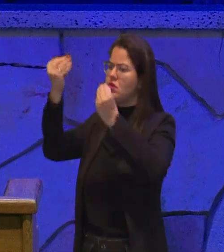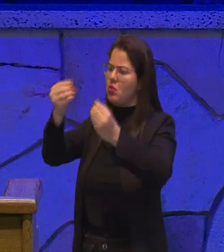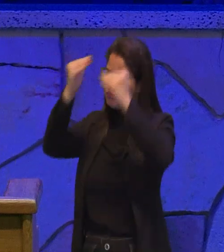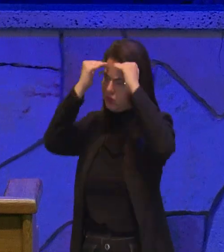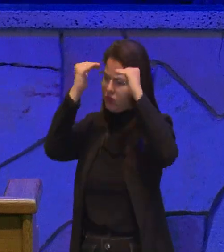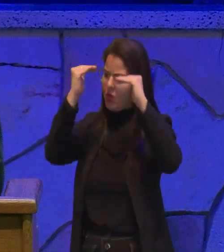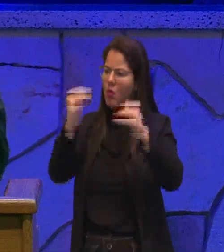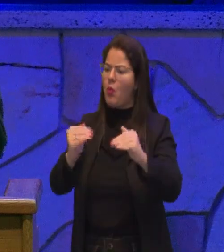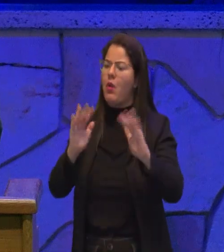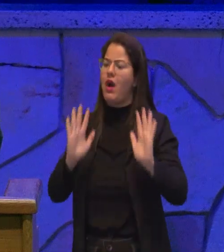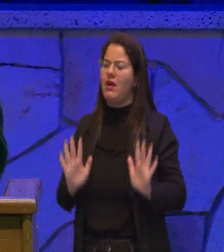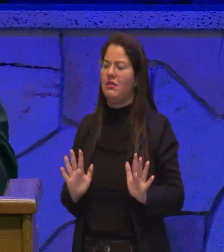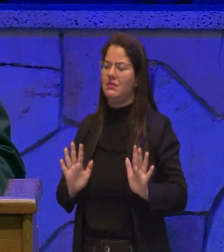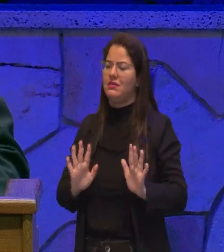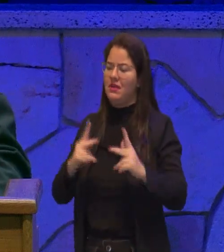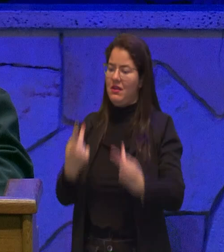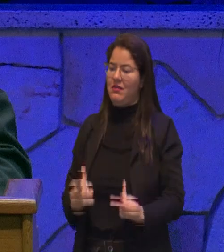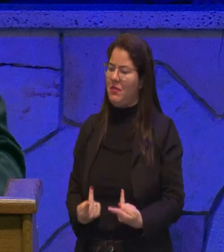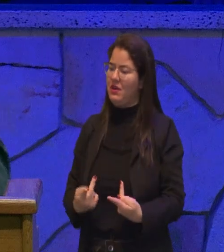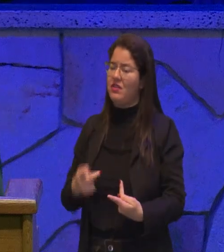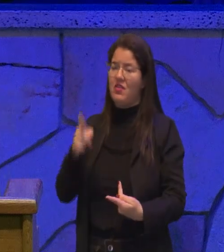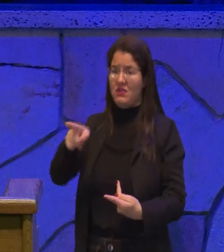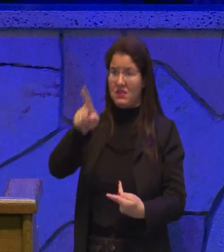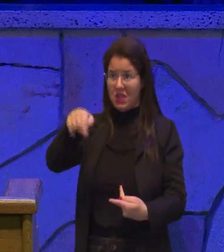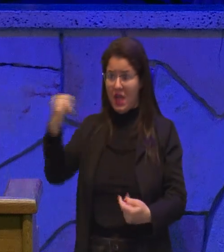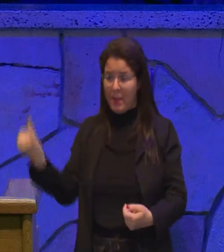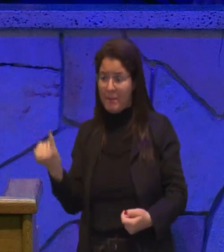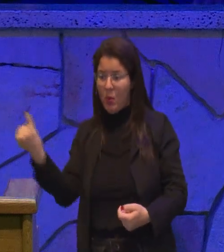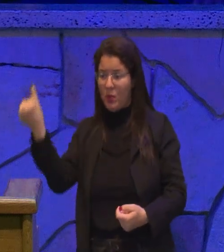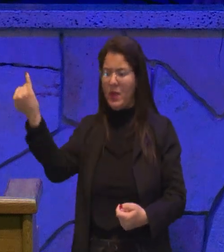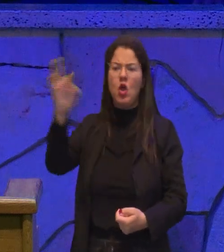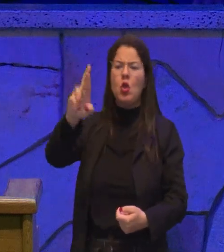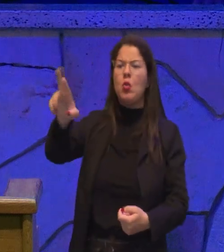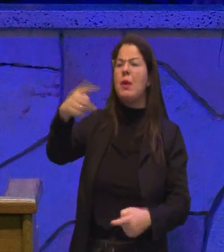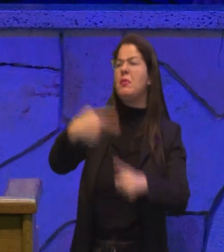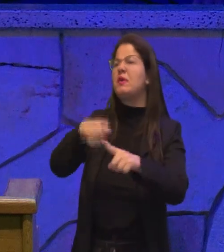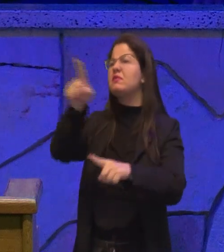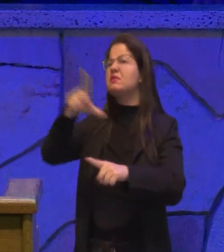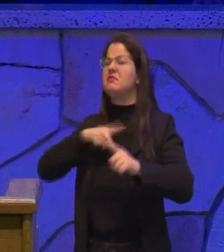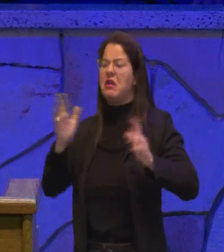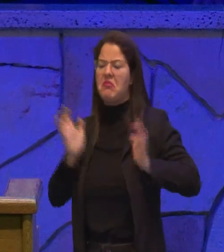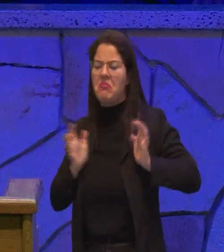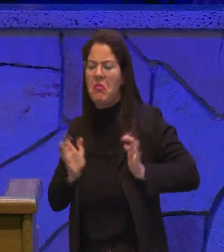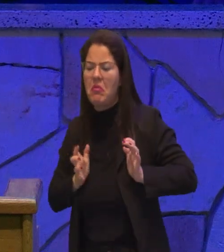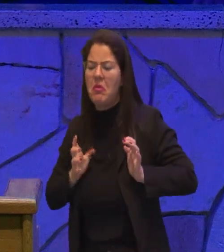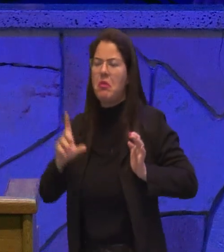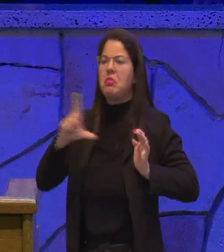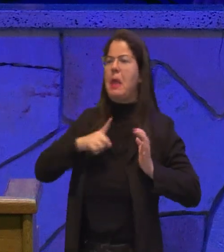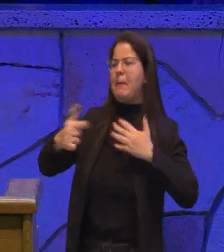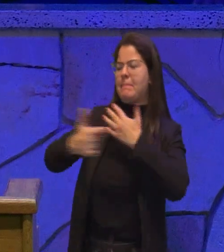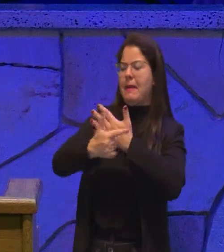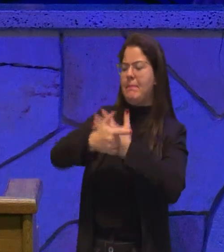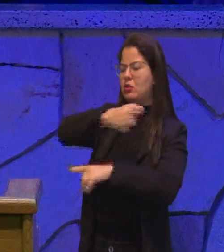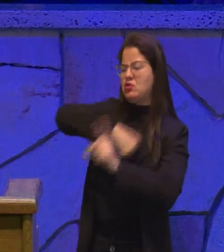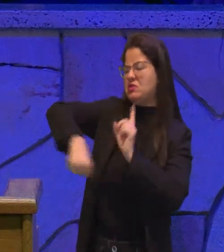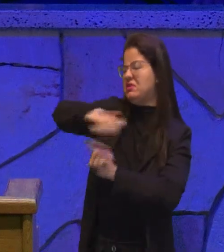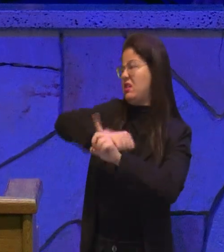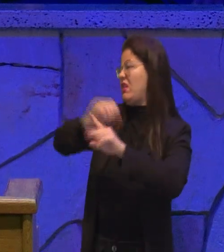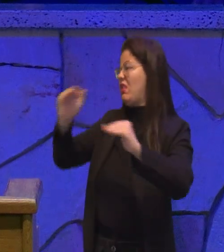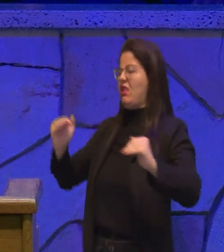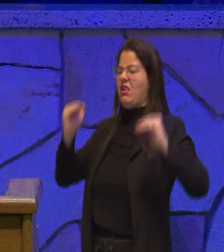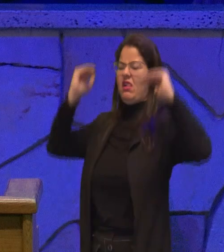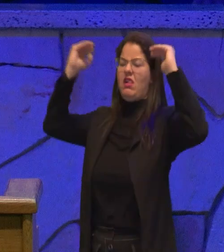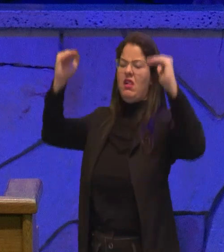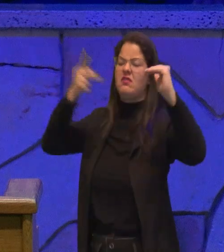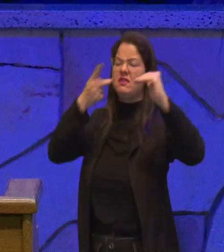Então, meu irmão, você é importante, não é porque você tem dinheiro, ou porque você tem patente, ou porque você é uma pessoa que fala